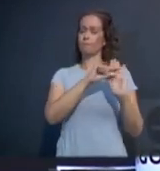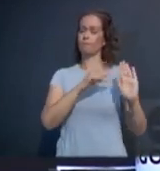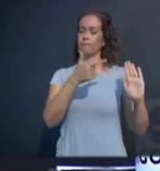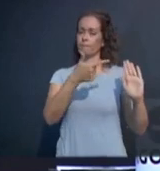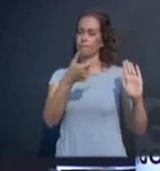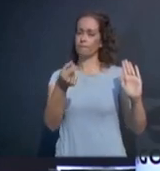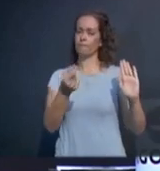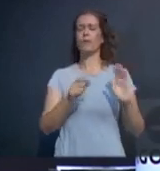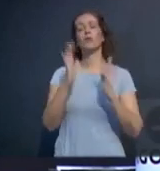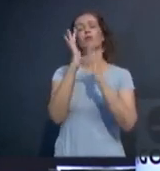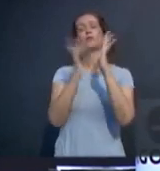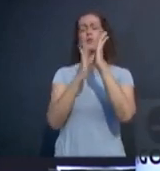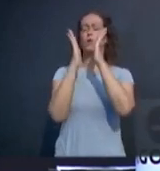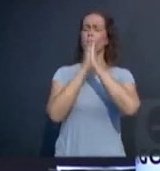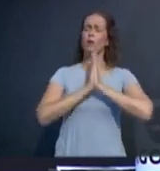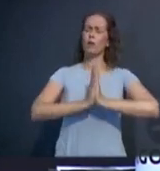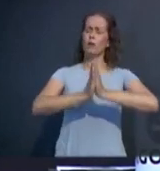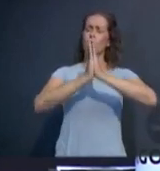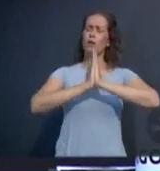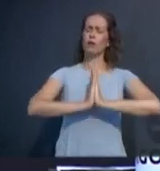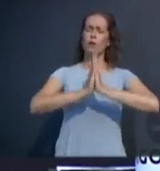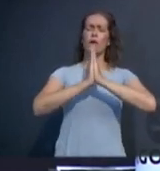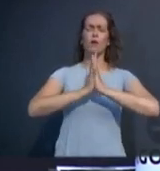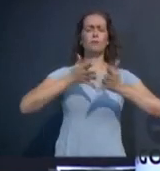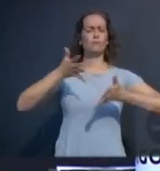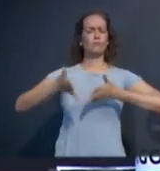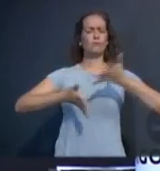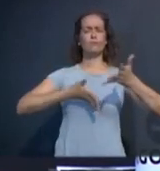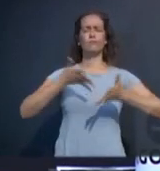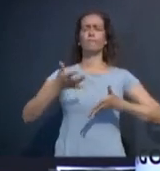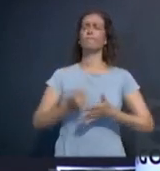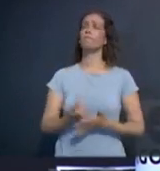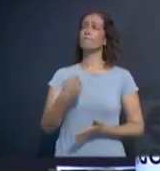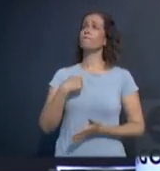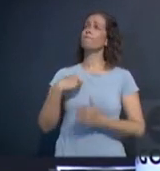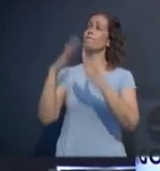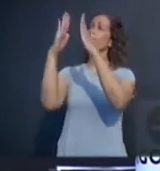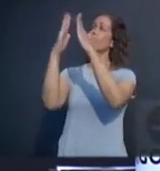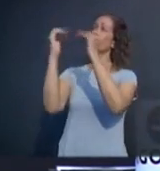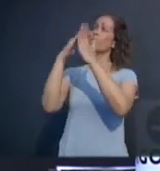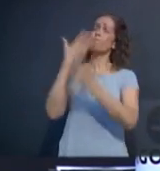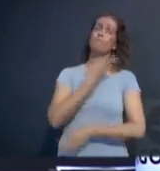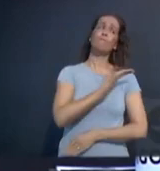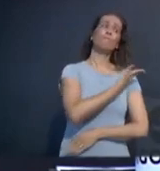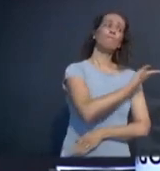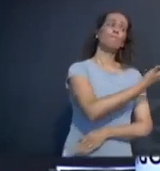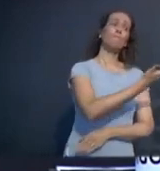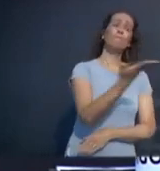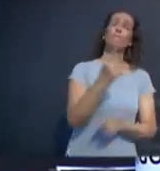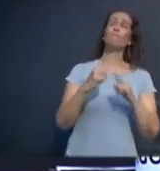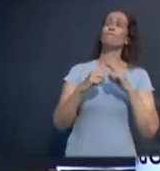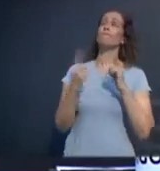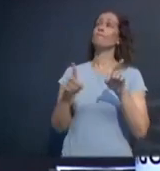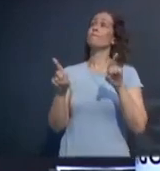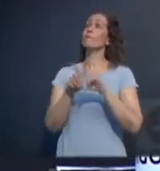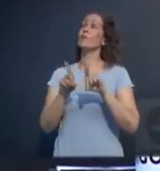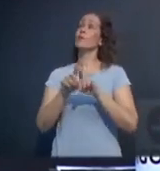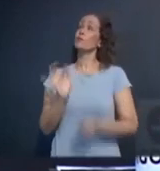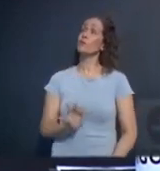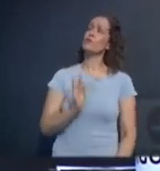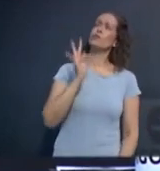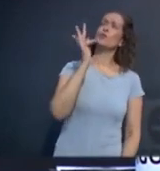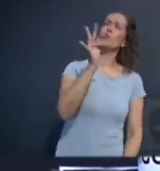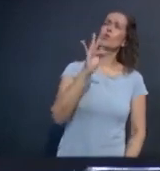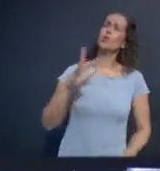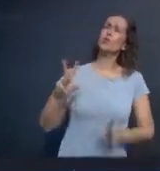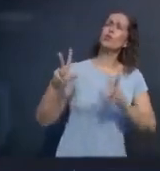ora e ele diz assim: não rogo somente por estes, mas também por aqueles que vieram a crer em mim